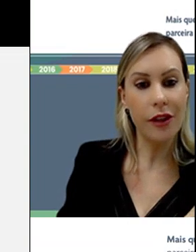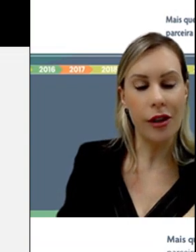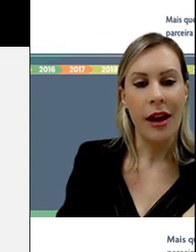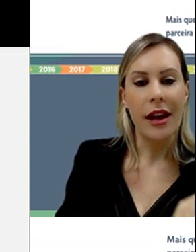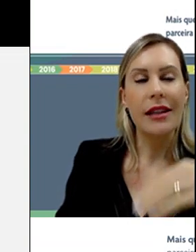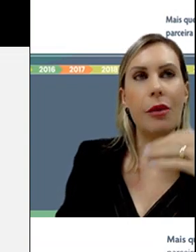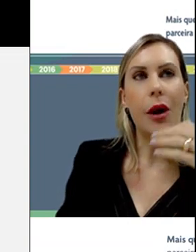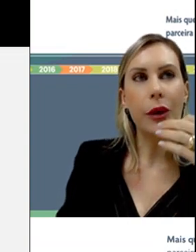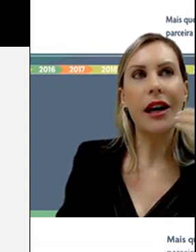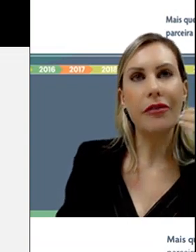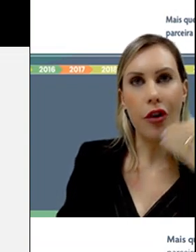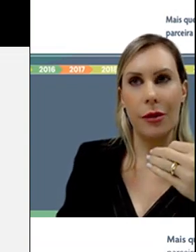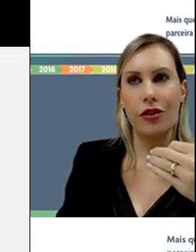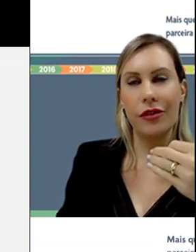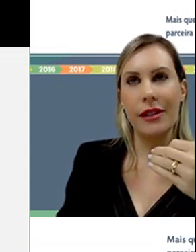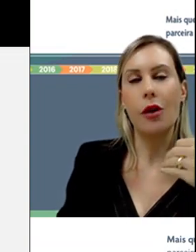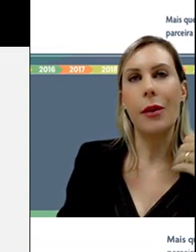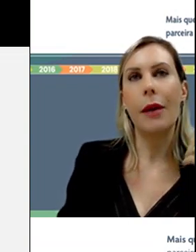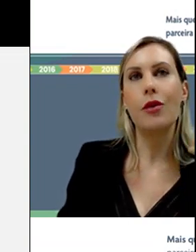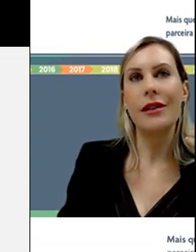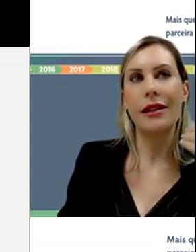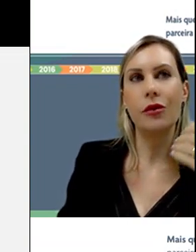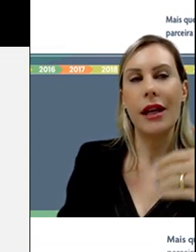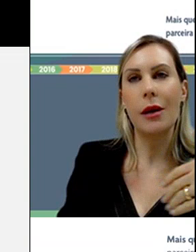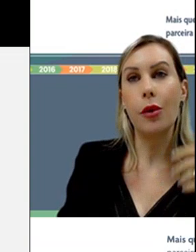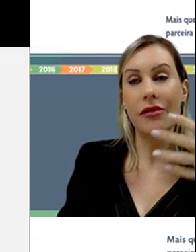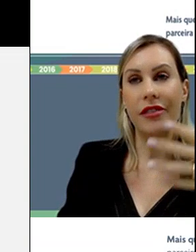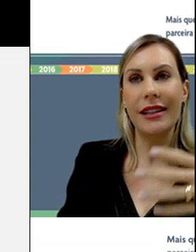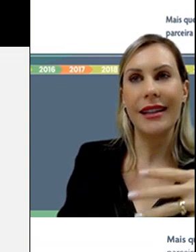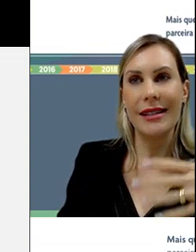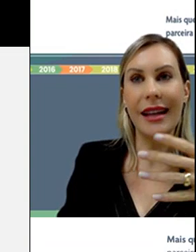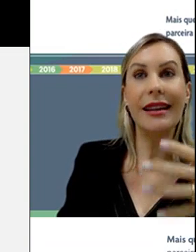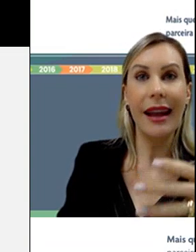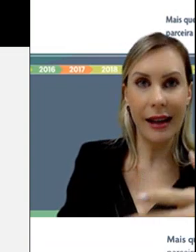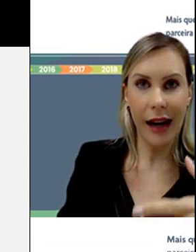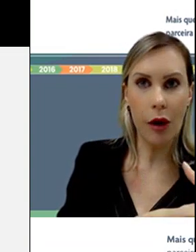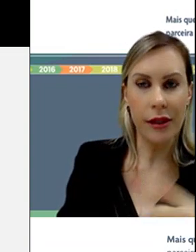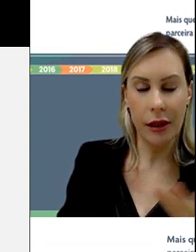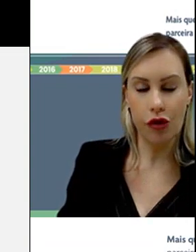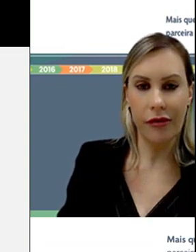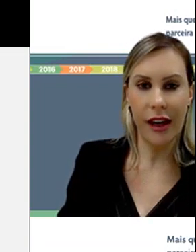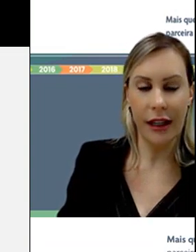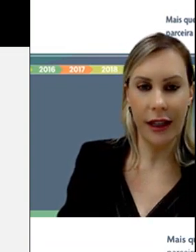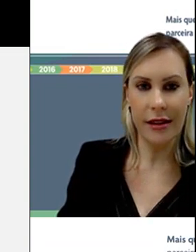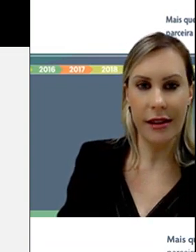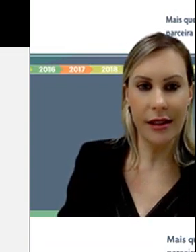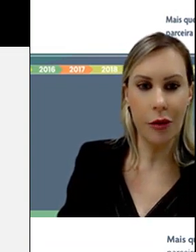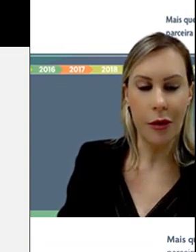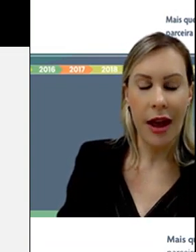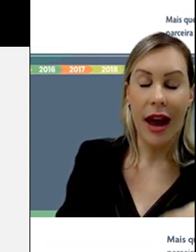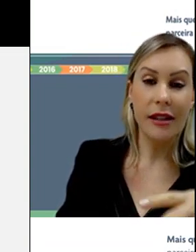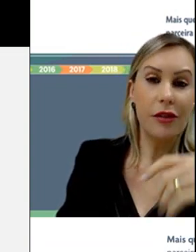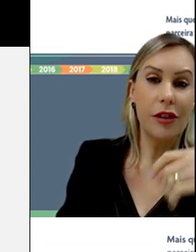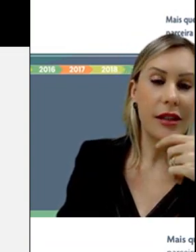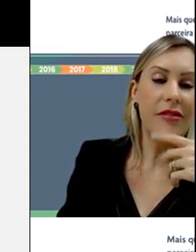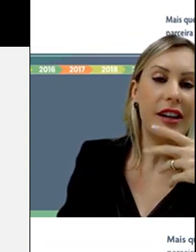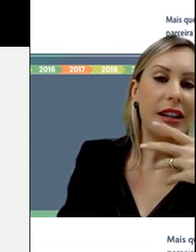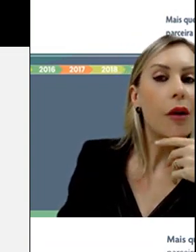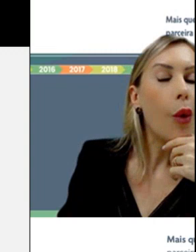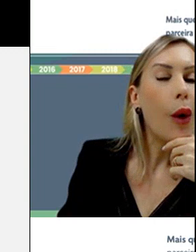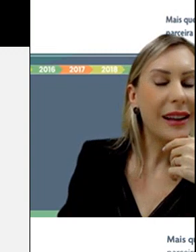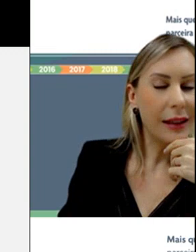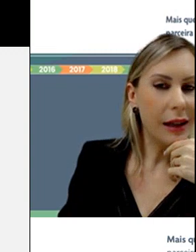os 20. Então, a única forma de você ter uma aposentadoria por invalidez integral, se não tiver ela na exceção, é se você